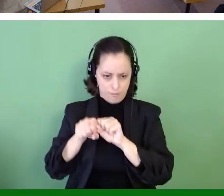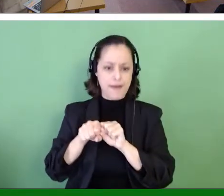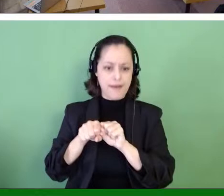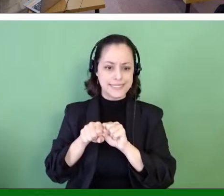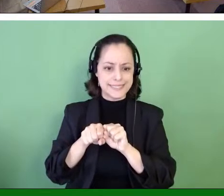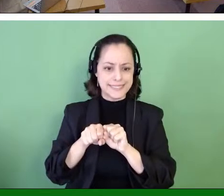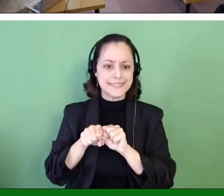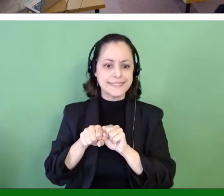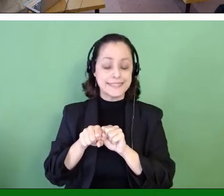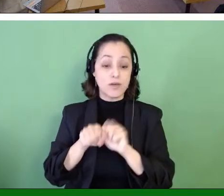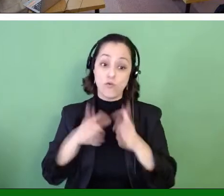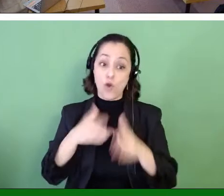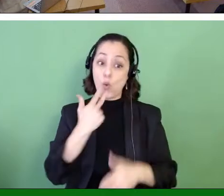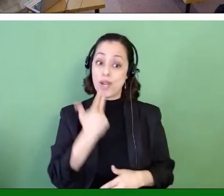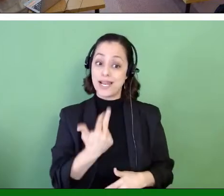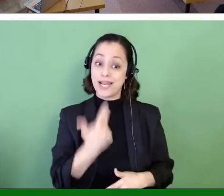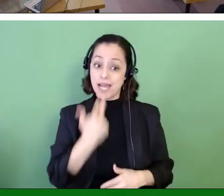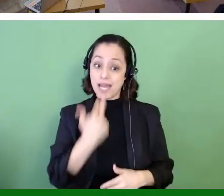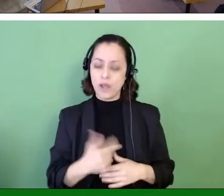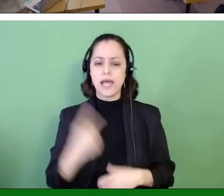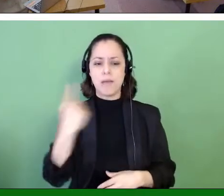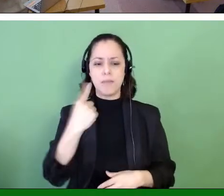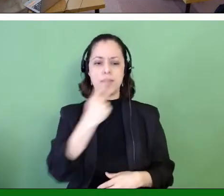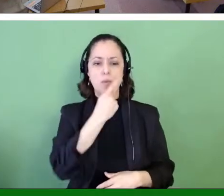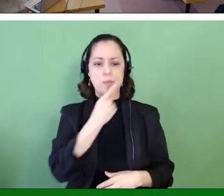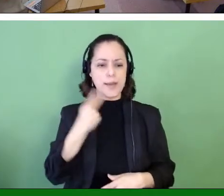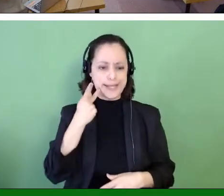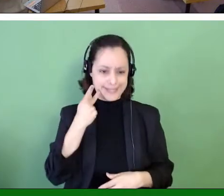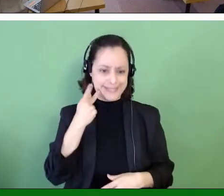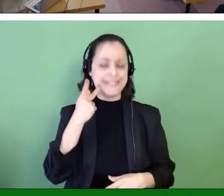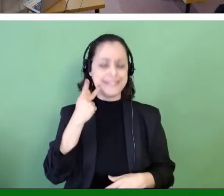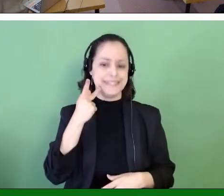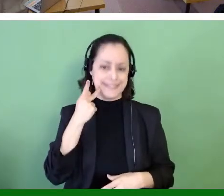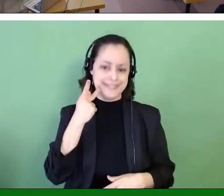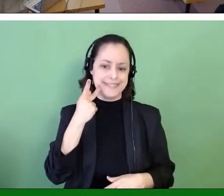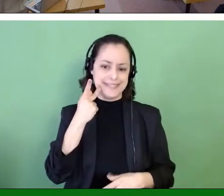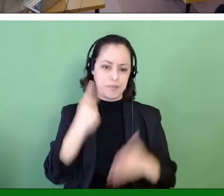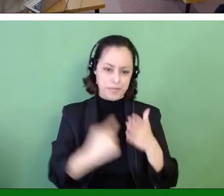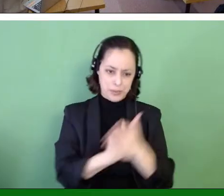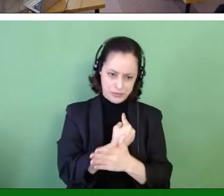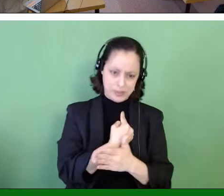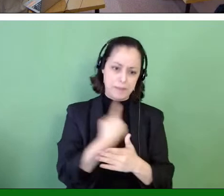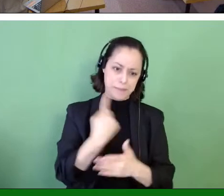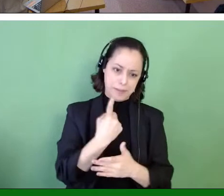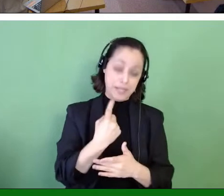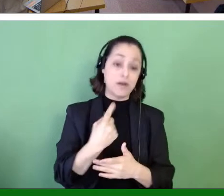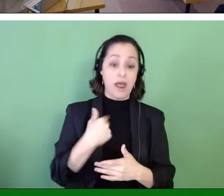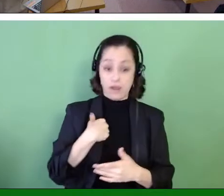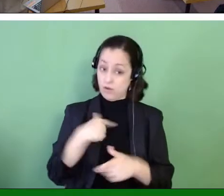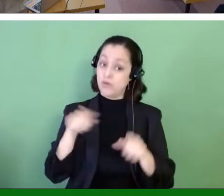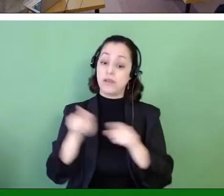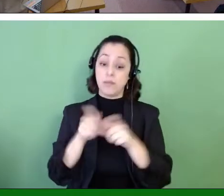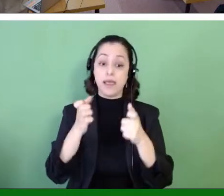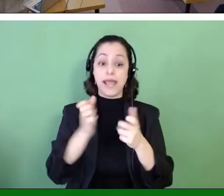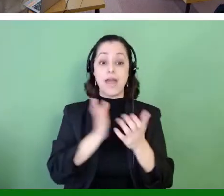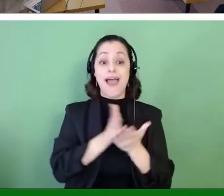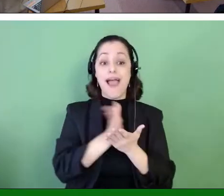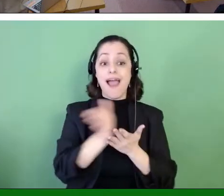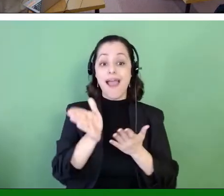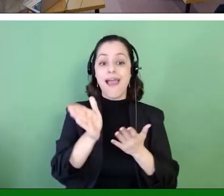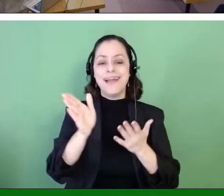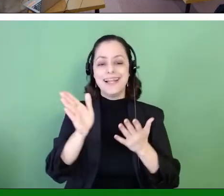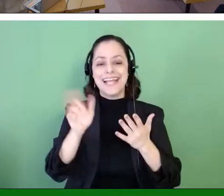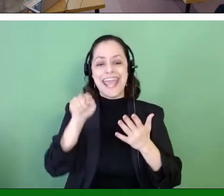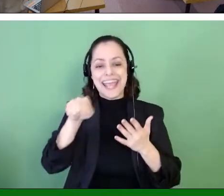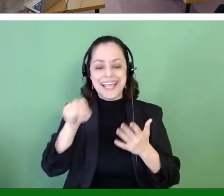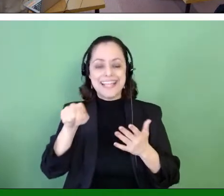também, respondendo a primeira pergunta da Patrícia, é um tema que eu também tenho muito interesse em me desdobrar. Eu trabalhei como professora de língua portuguesa